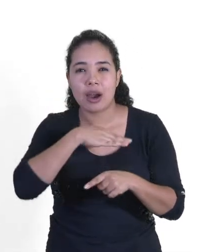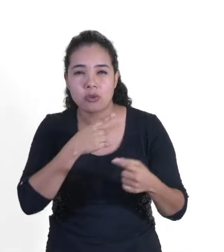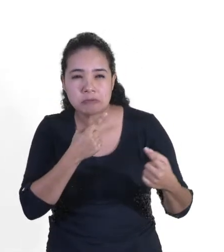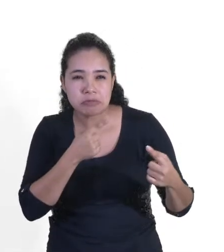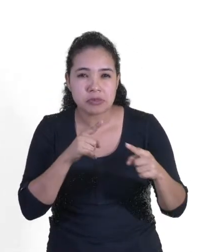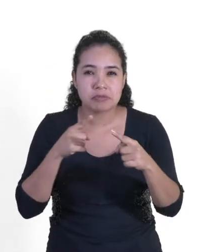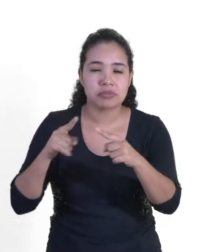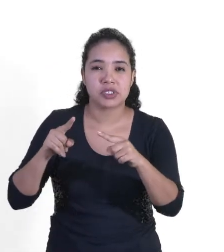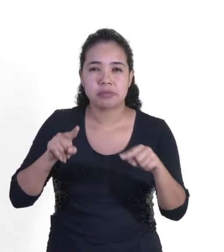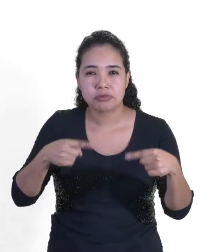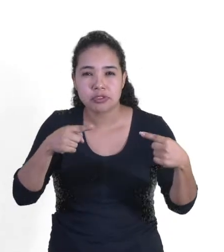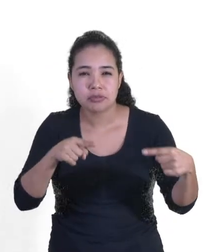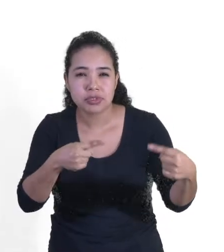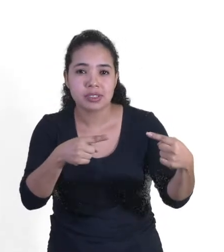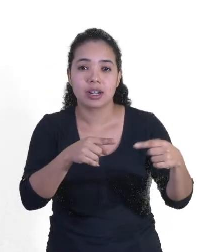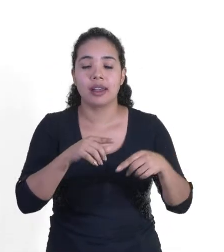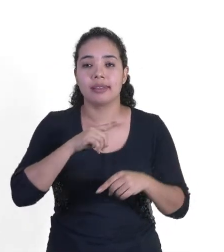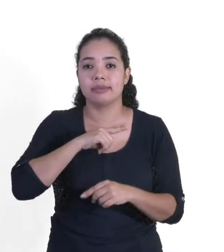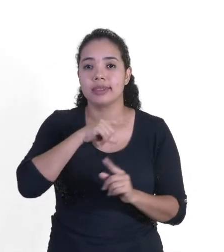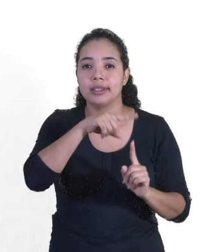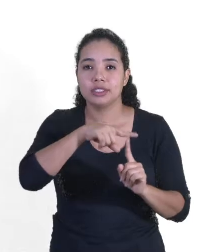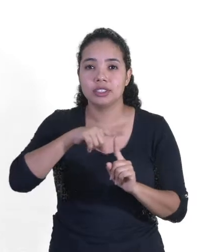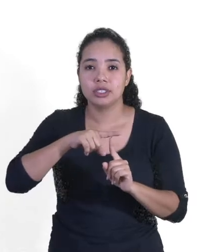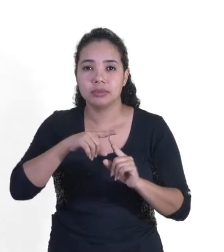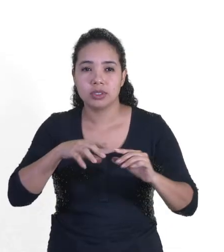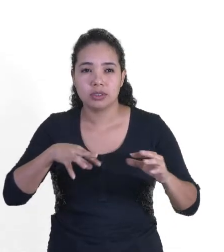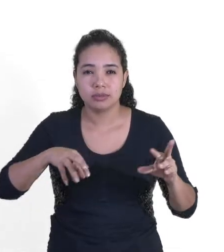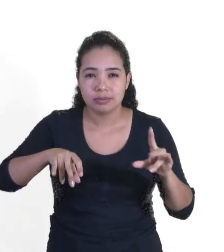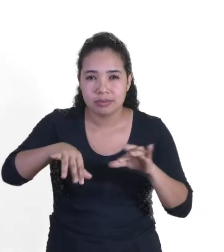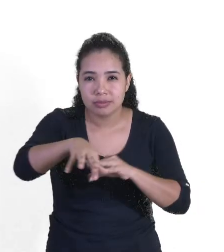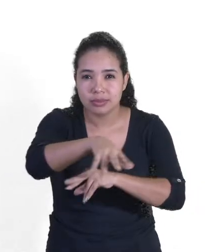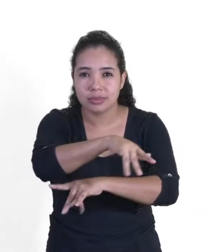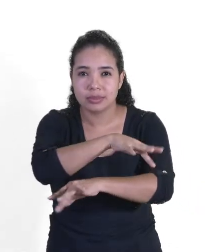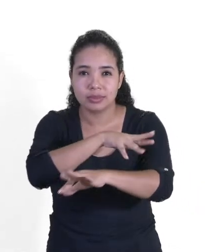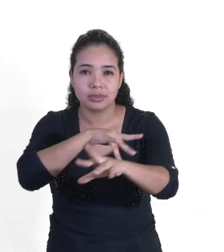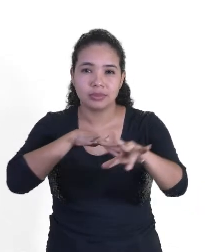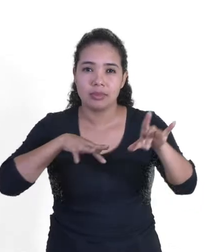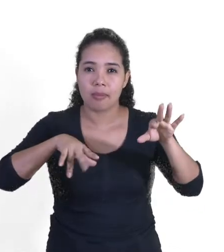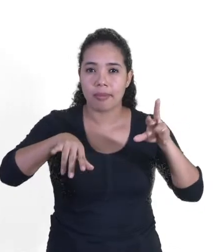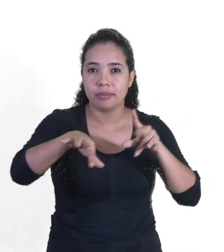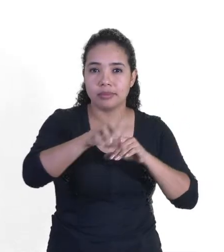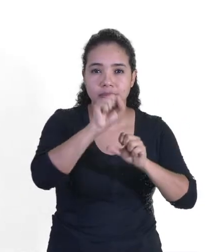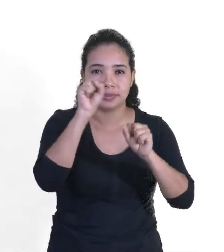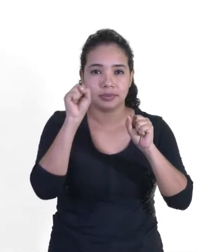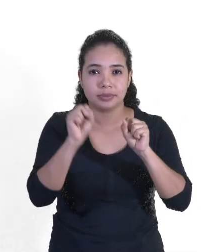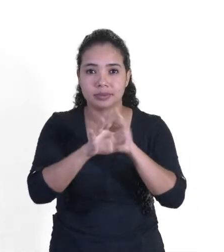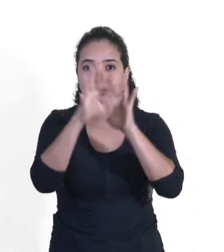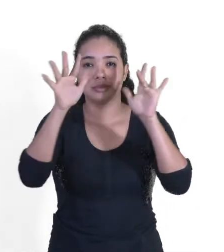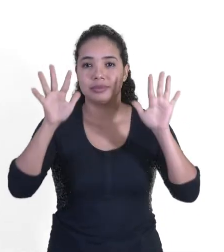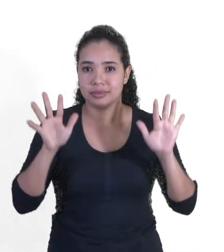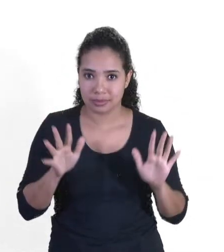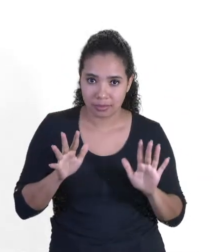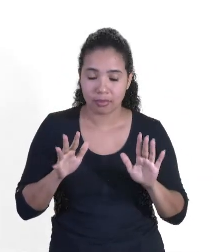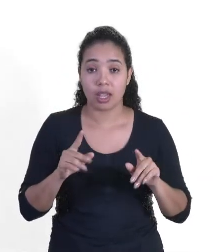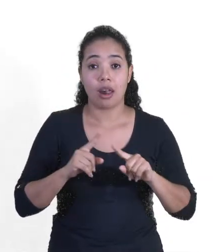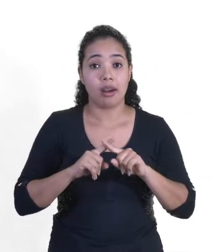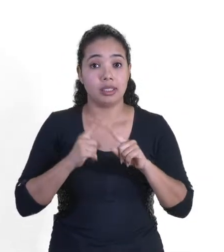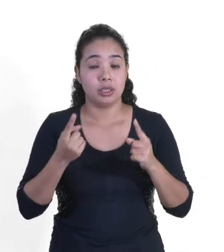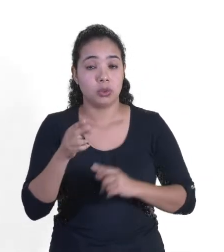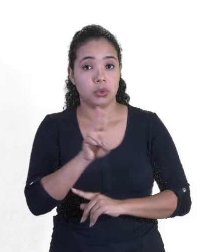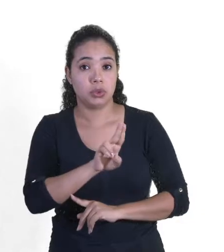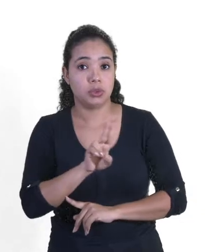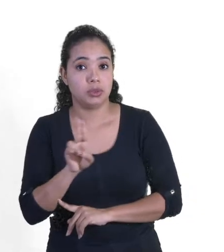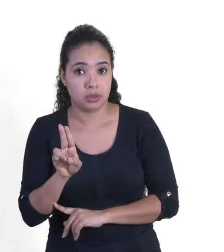Caracteristicamente, envolve algum tipo de magia, metamorfose ou encantamento. E apesar do